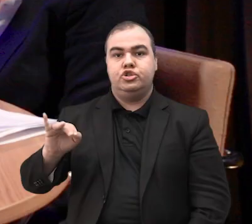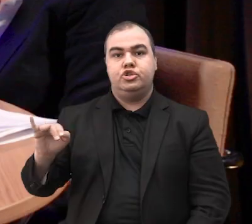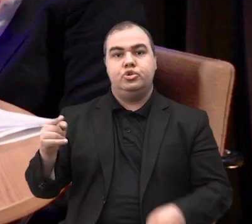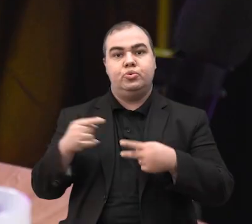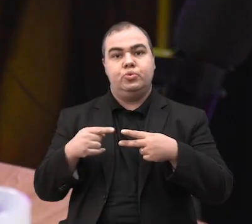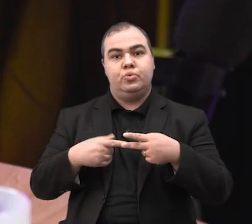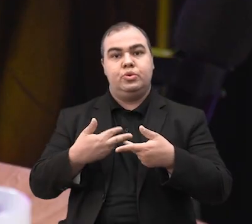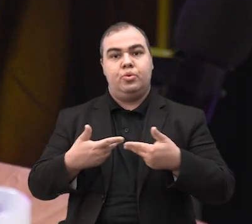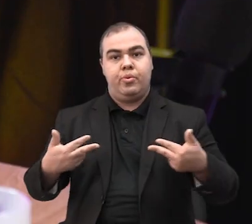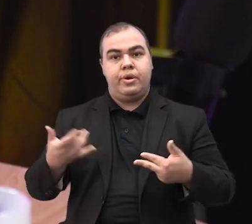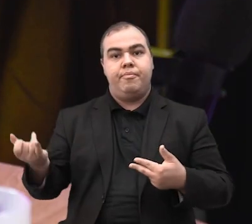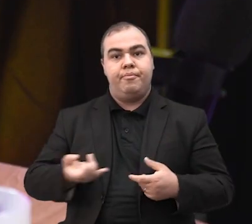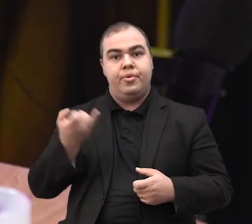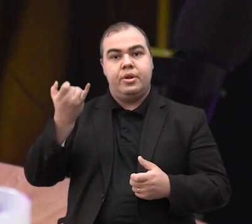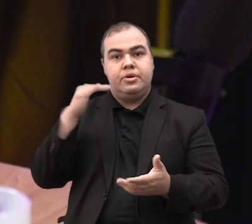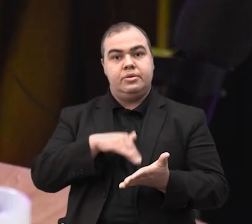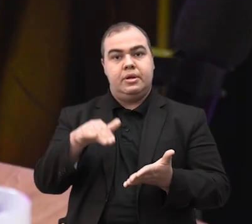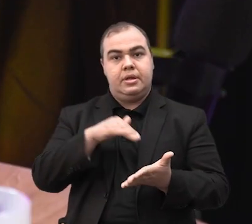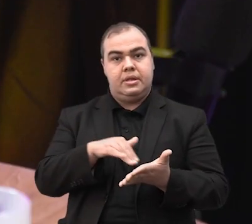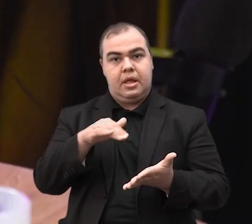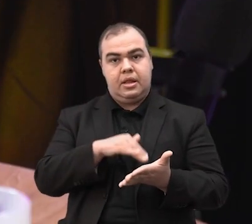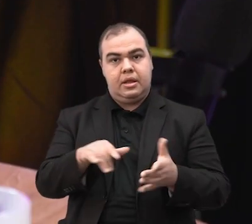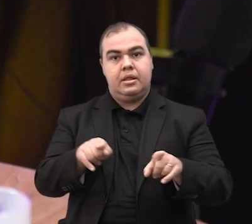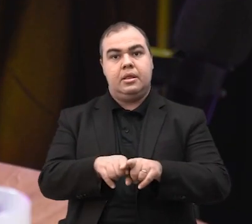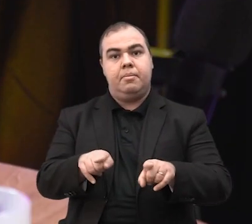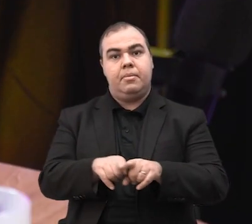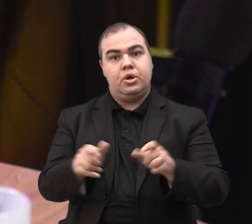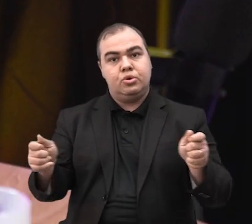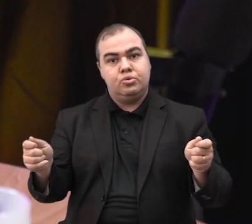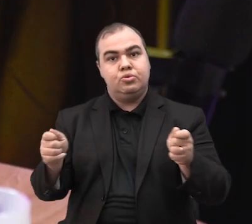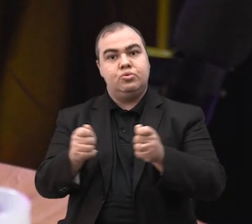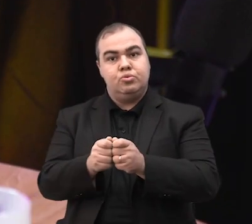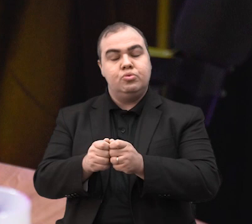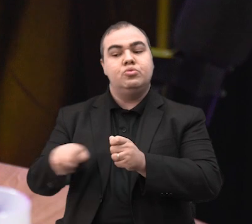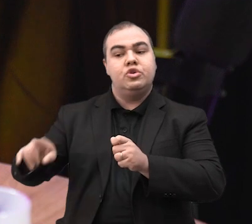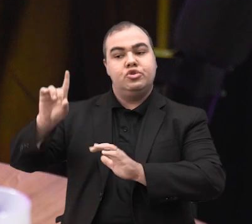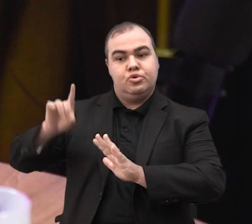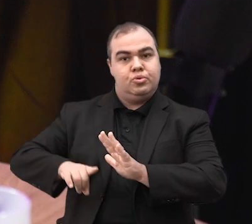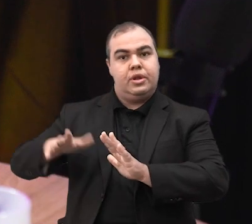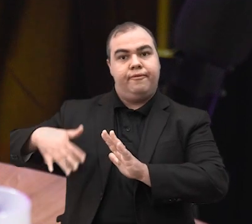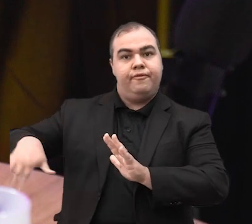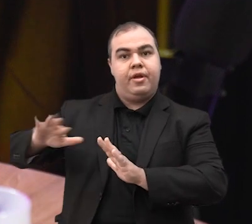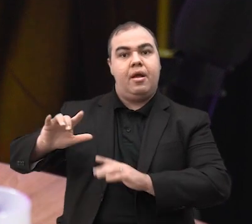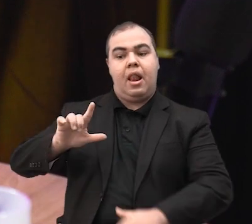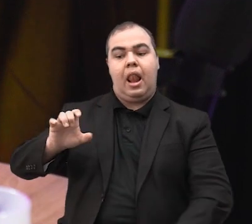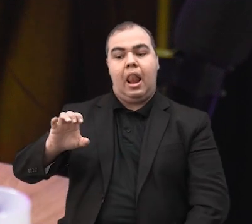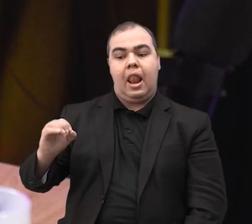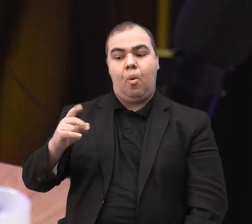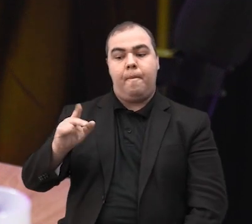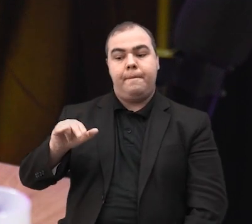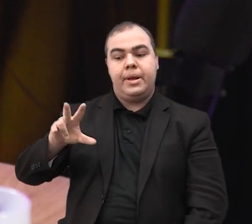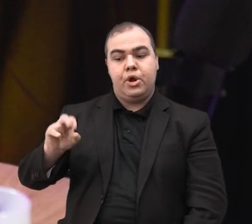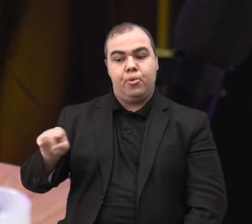é Duas Medidas que eu sei que a secretaria por meio da diretoria pop rua que a gente chama dele que é comandada pelo pelo nosso querido Leo